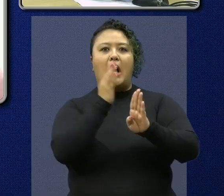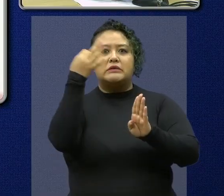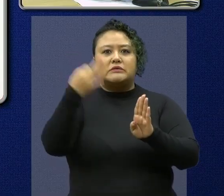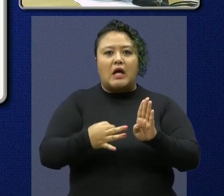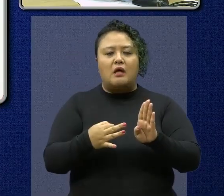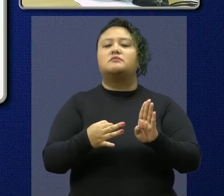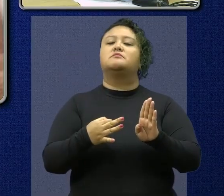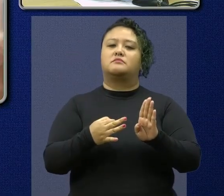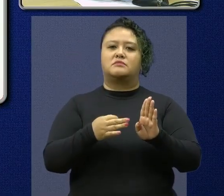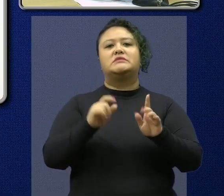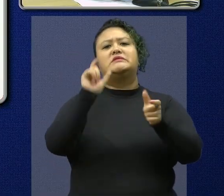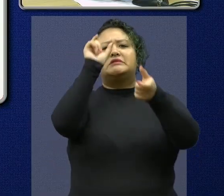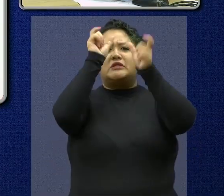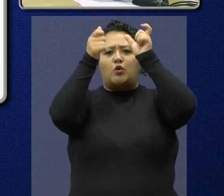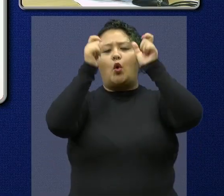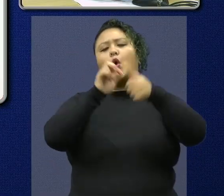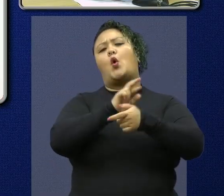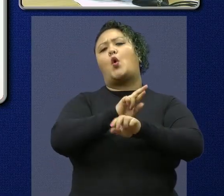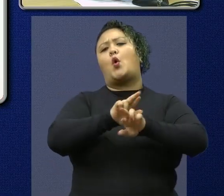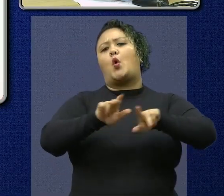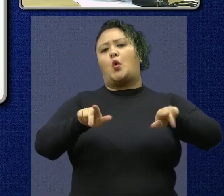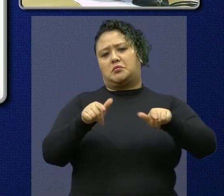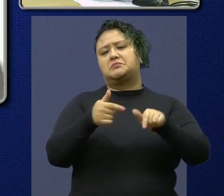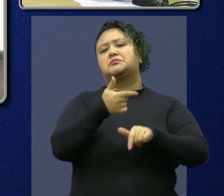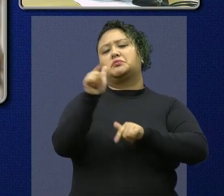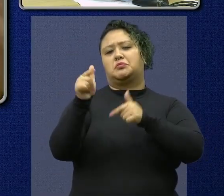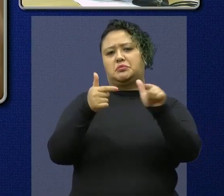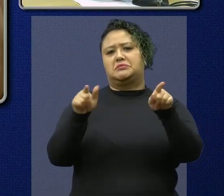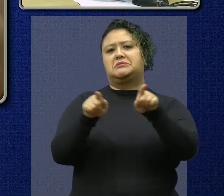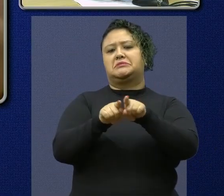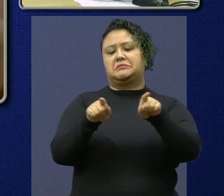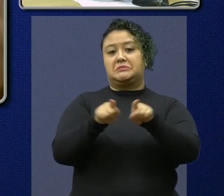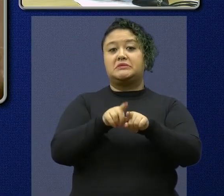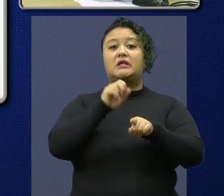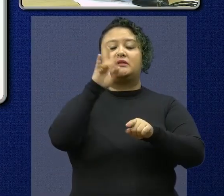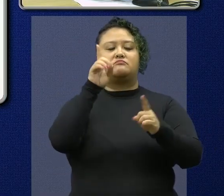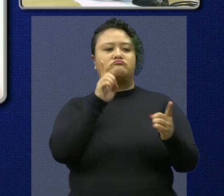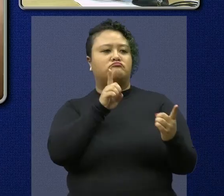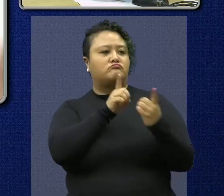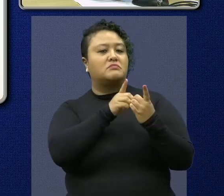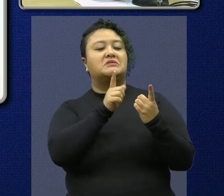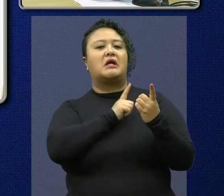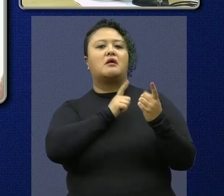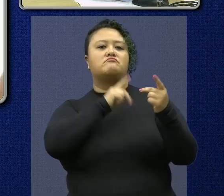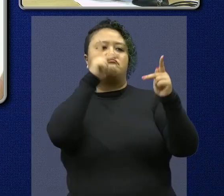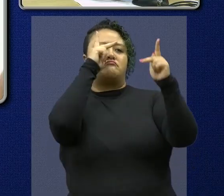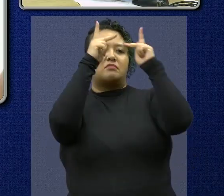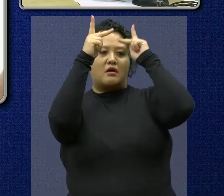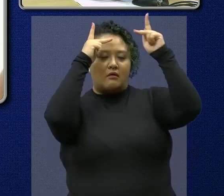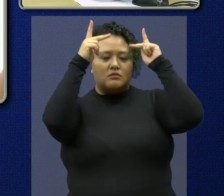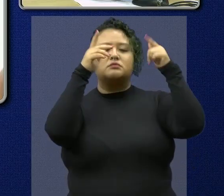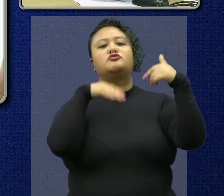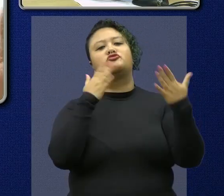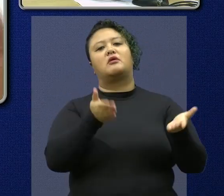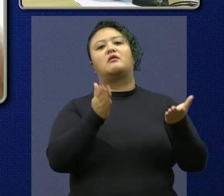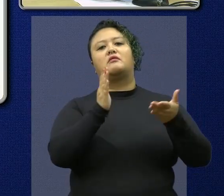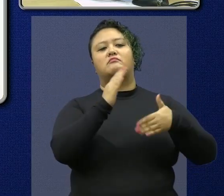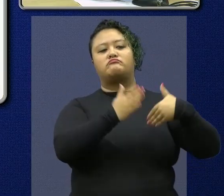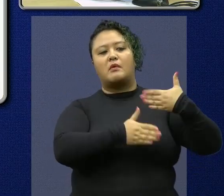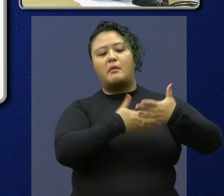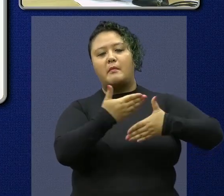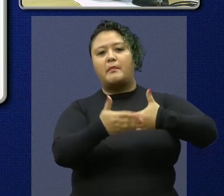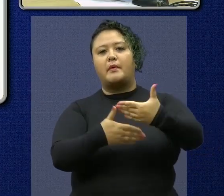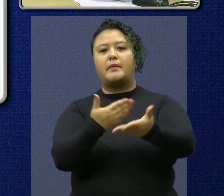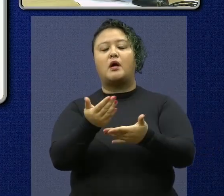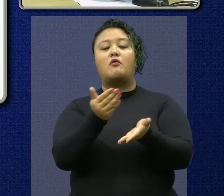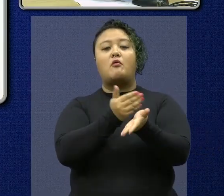todos os outros transtornos também. Ela vai ser assistida, acompanhada por um psiquiatra e já inicia o seu processo, né,